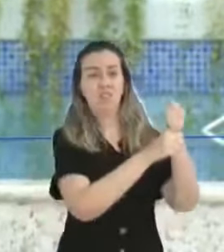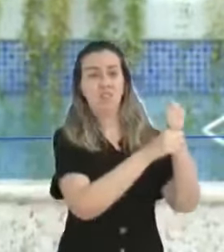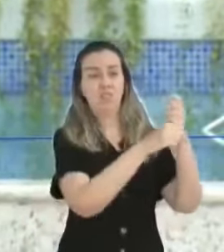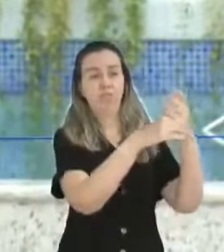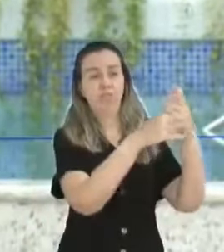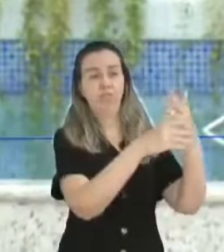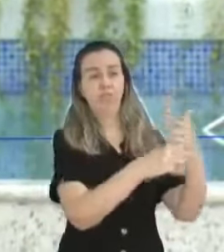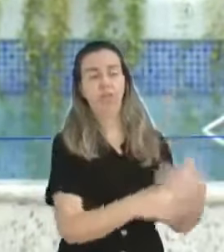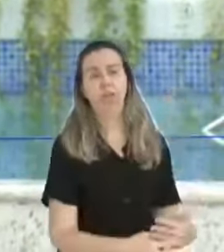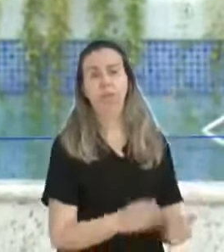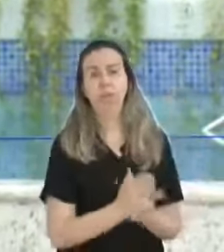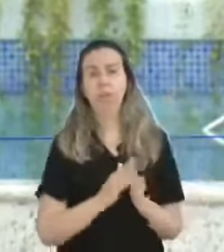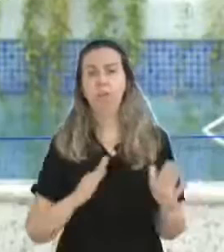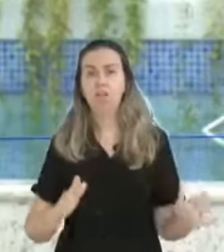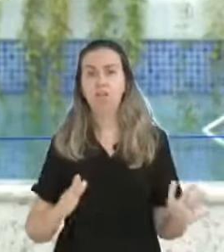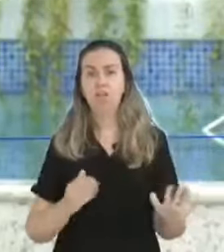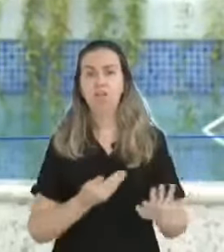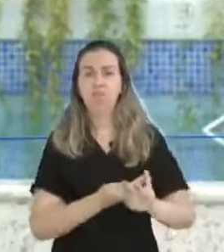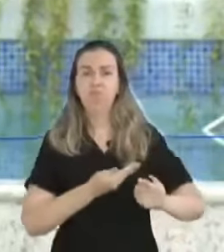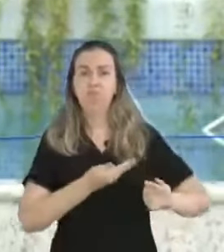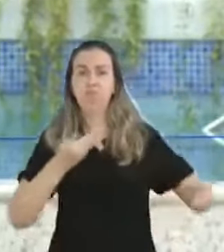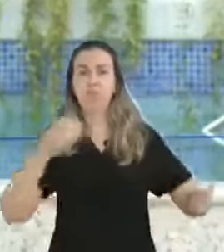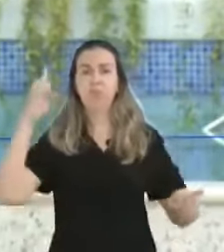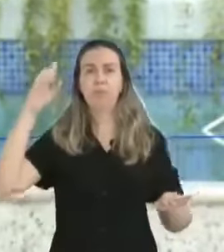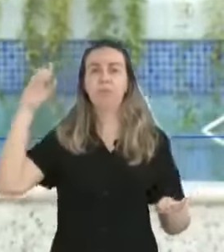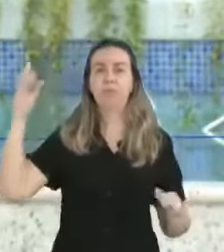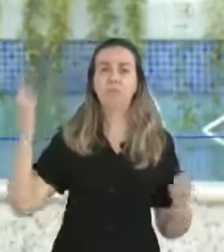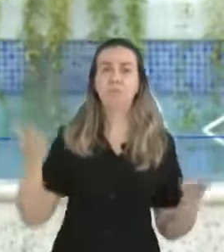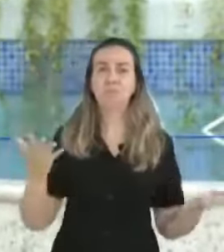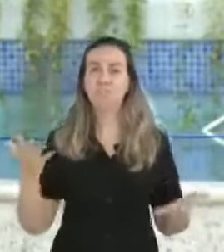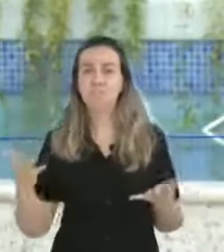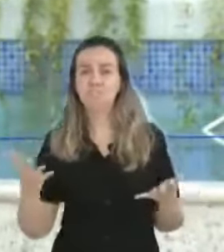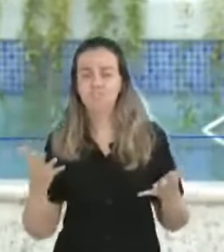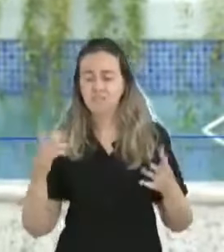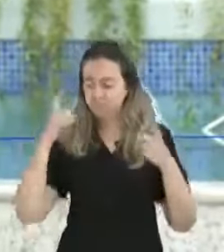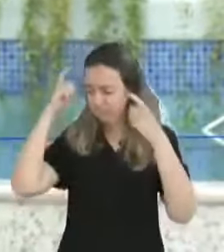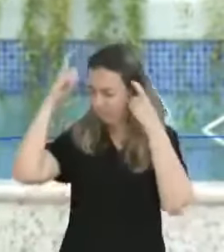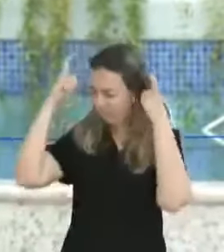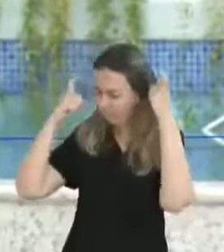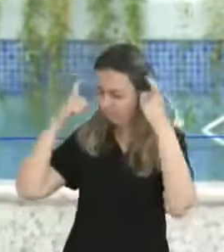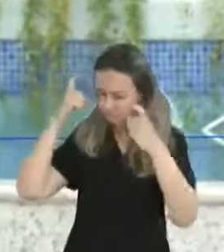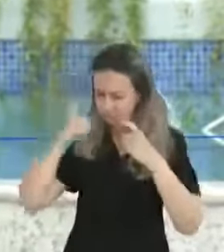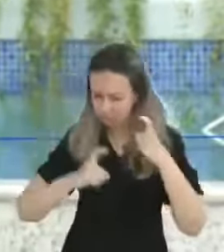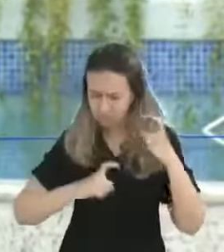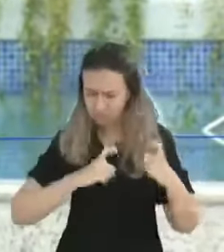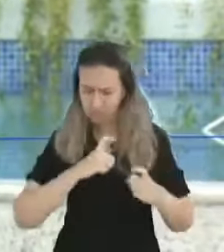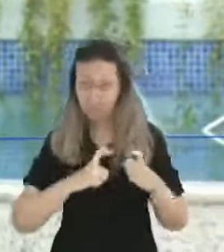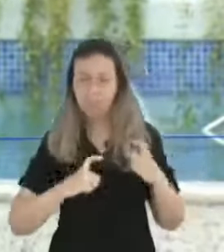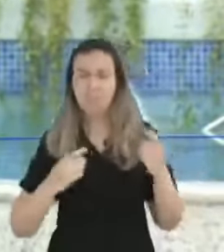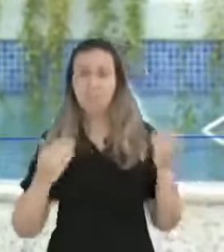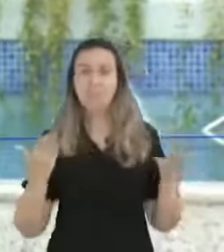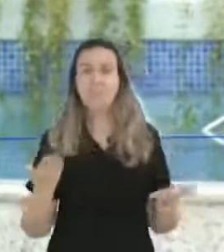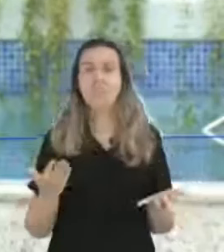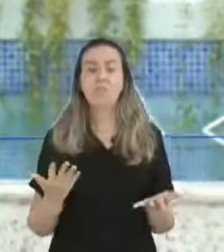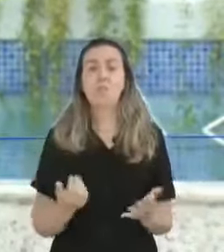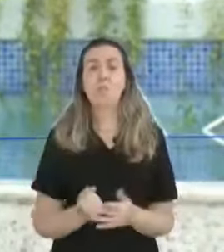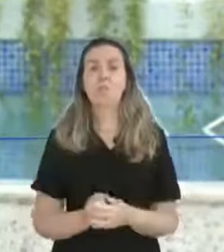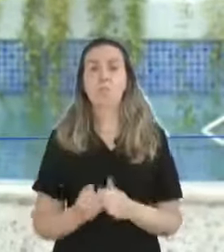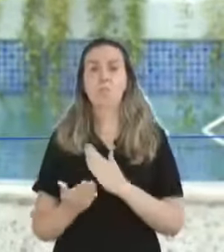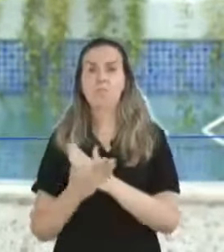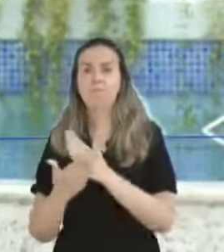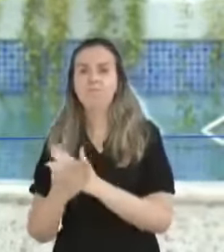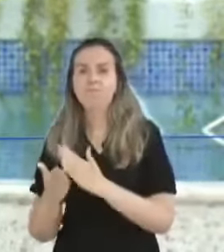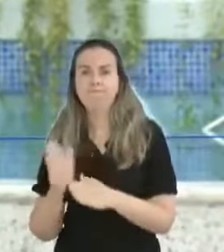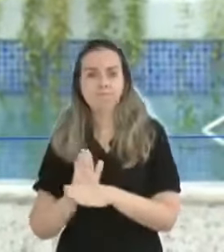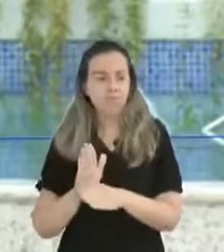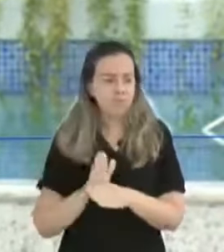em declínio espiritual. E de repente ele começou, queridos e amados irmãos, a se lembrar